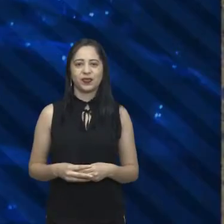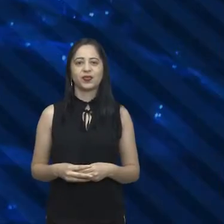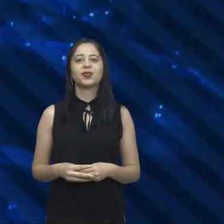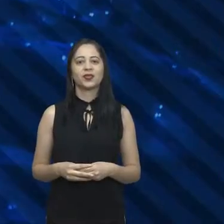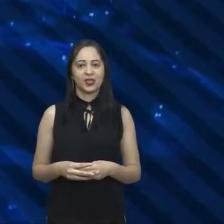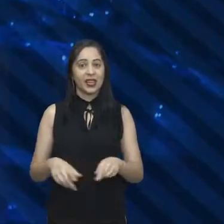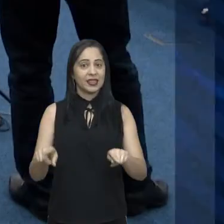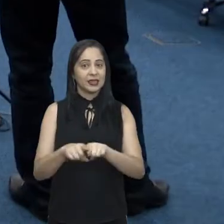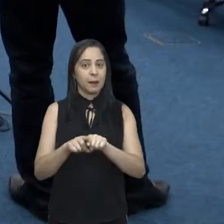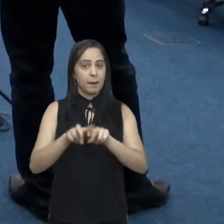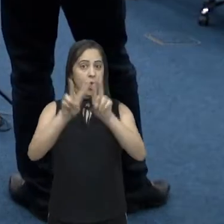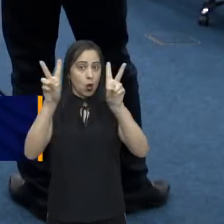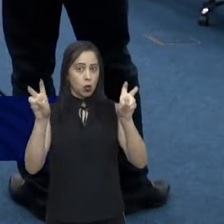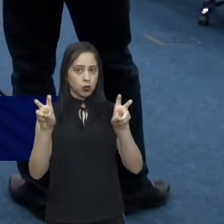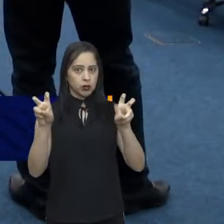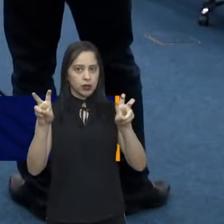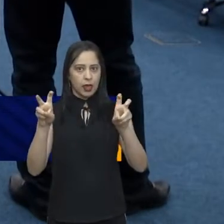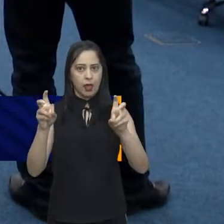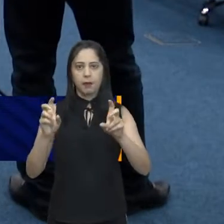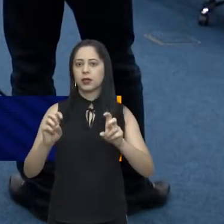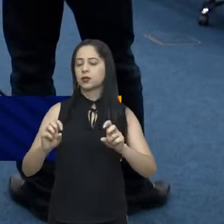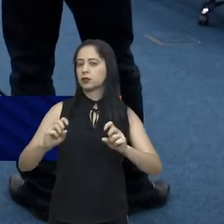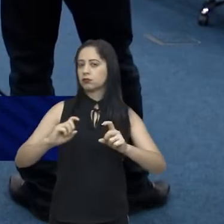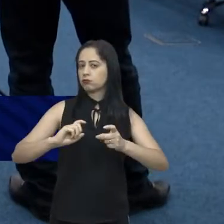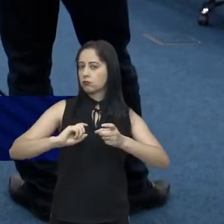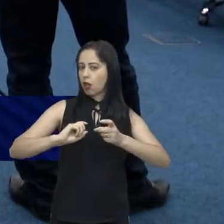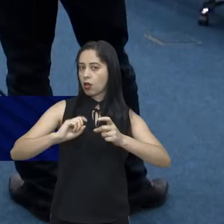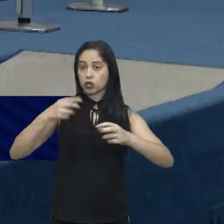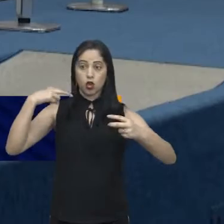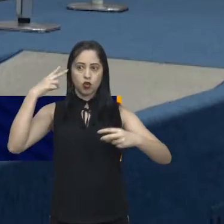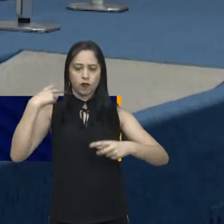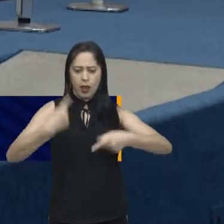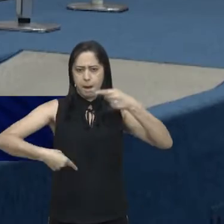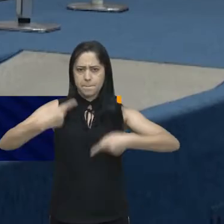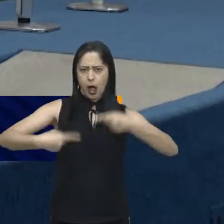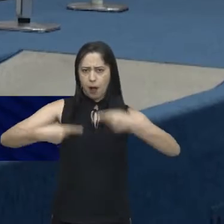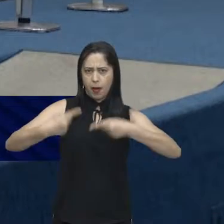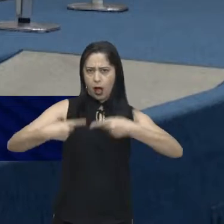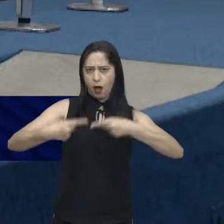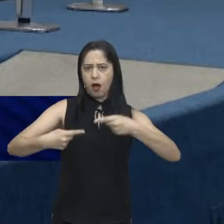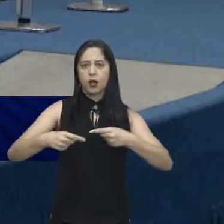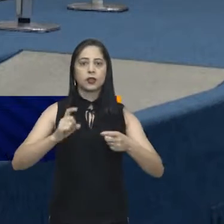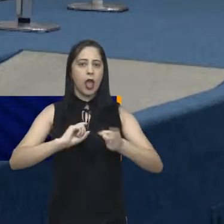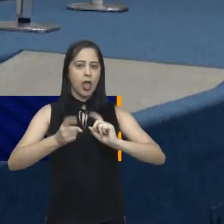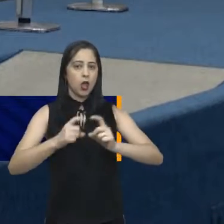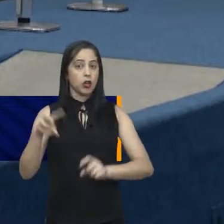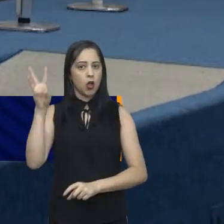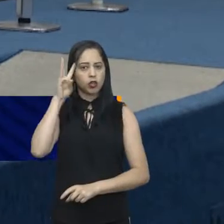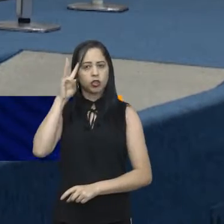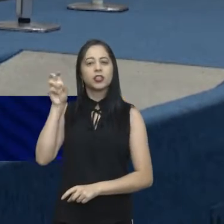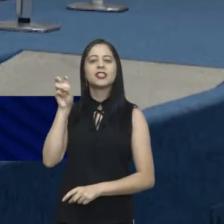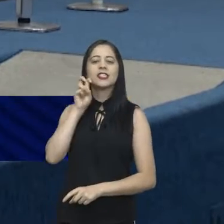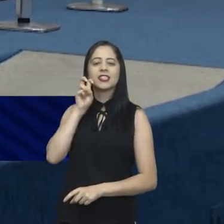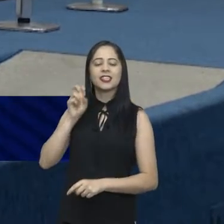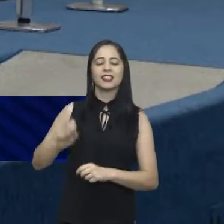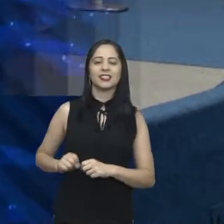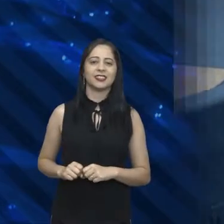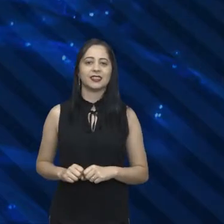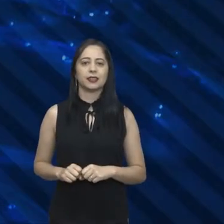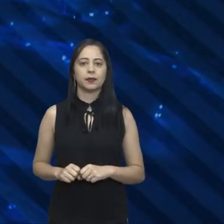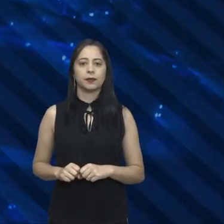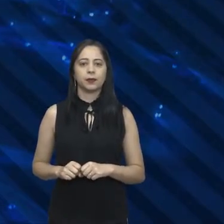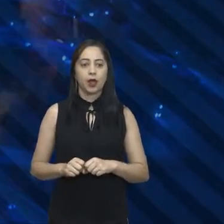agropecuário. Confira os principais assuntos discutidos pelos vereadores e os projetos aprovados nos resumos das sessões de terça e